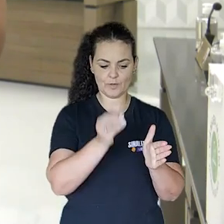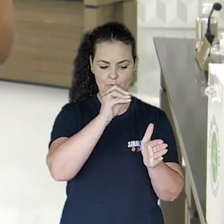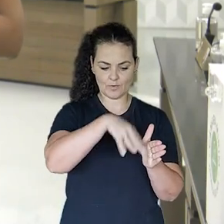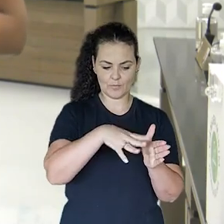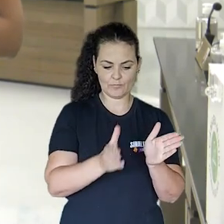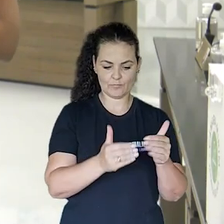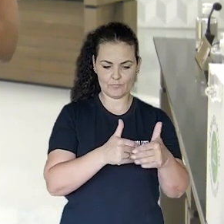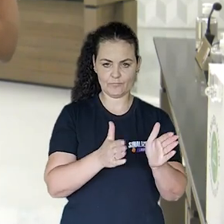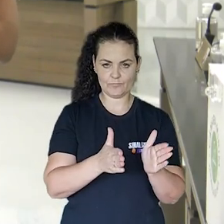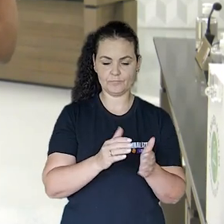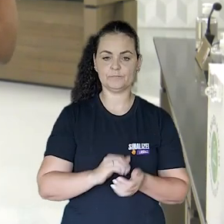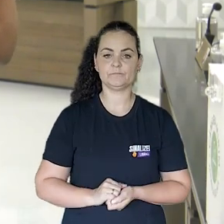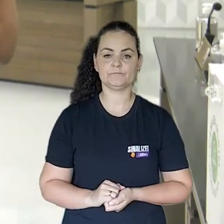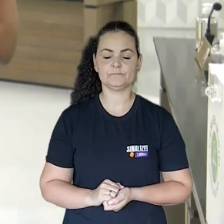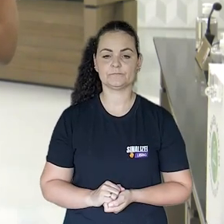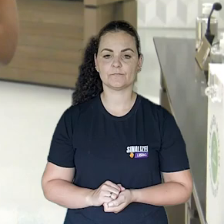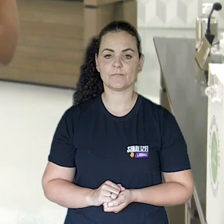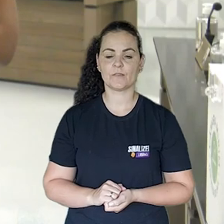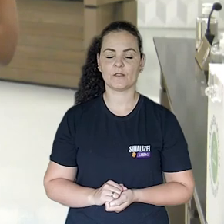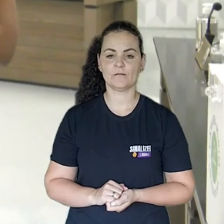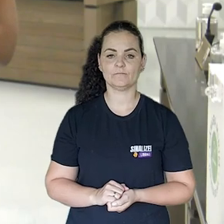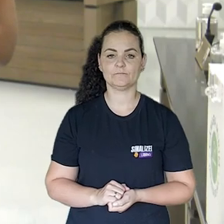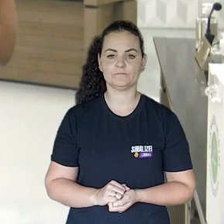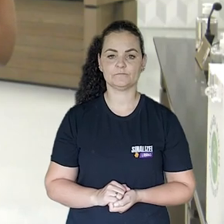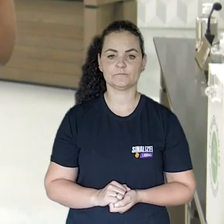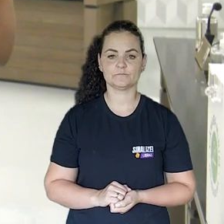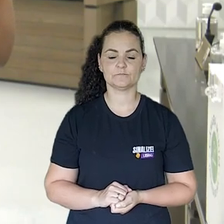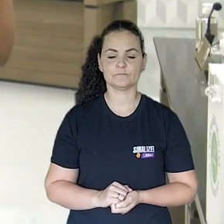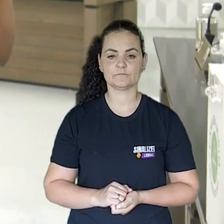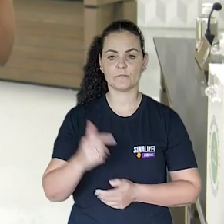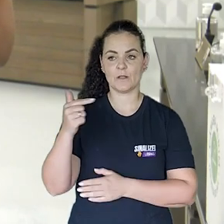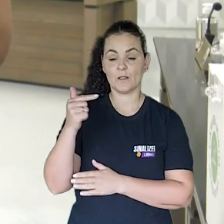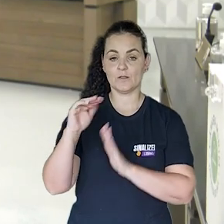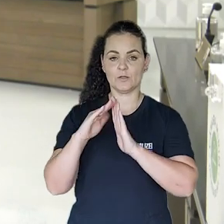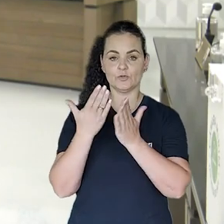Sétima escola, Max Schubert.